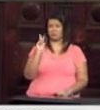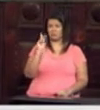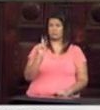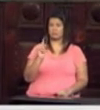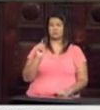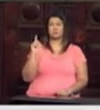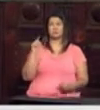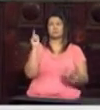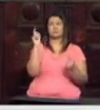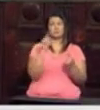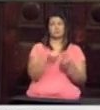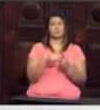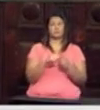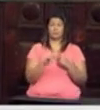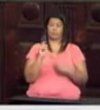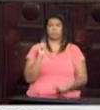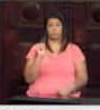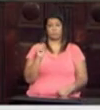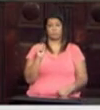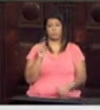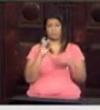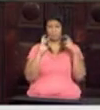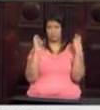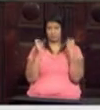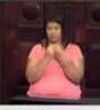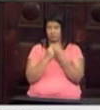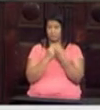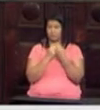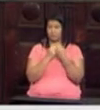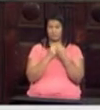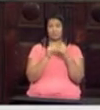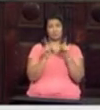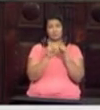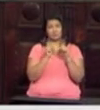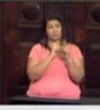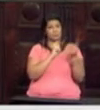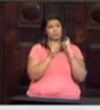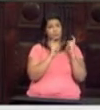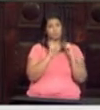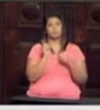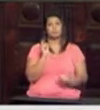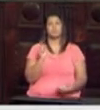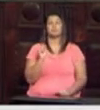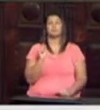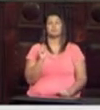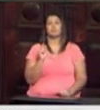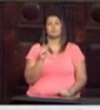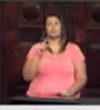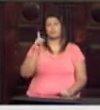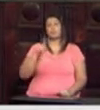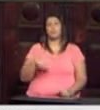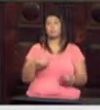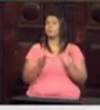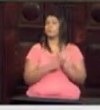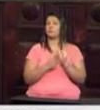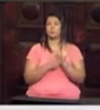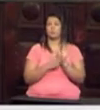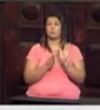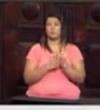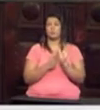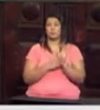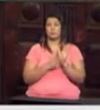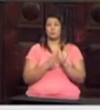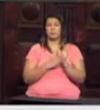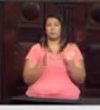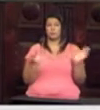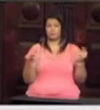objetivo desta comissão, desta audiência, era olhar as propostas